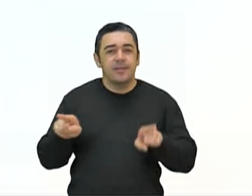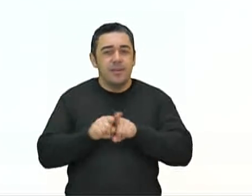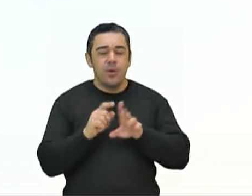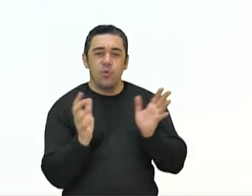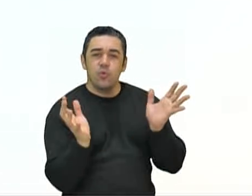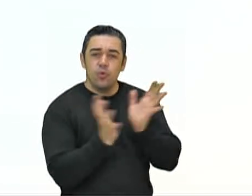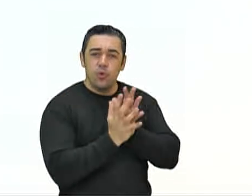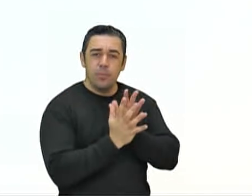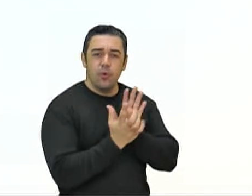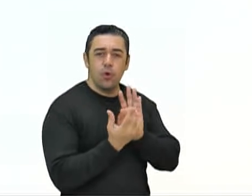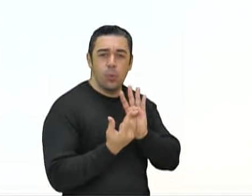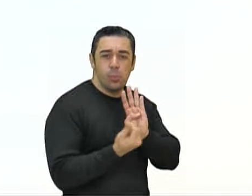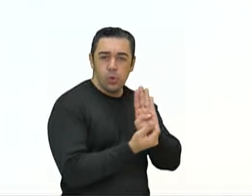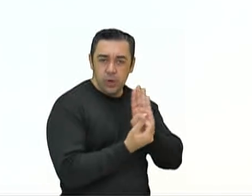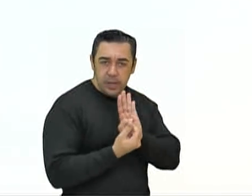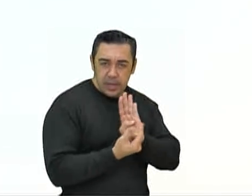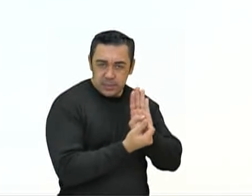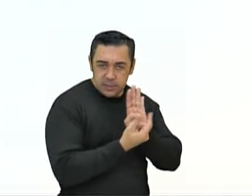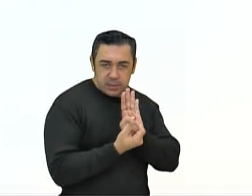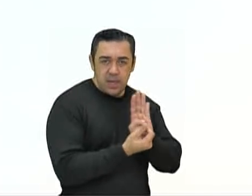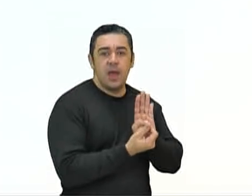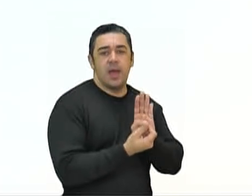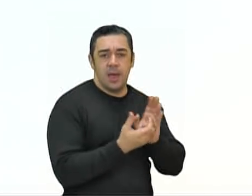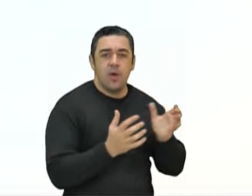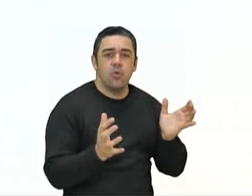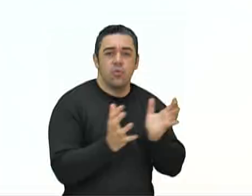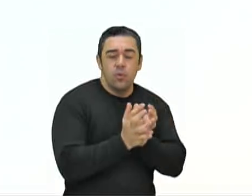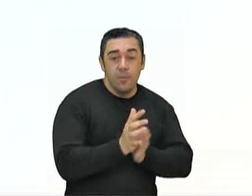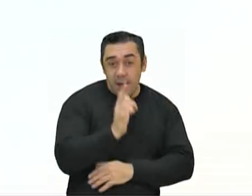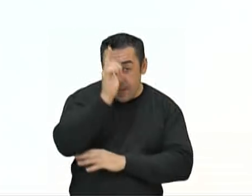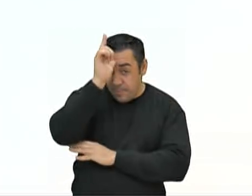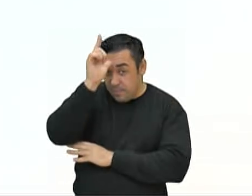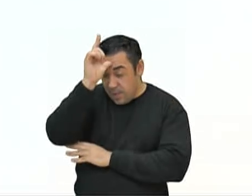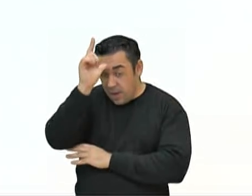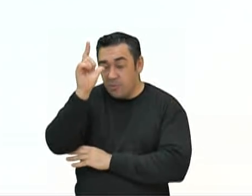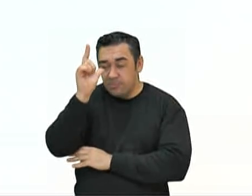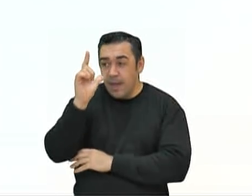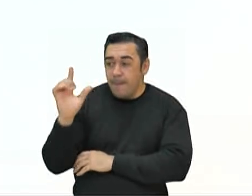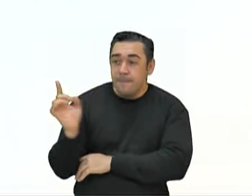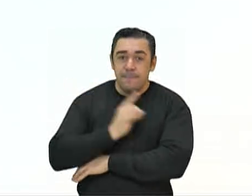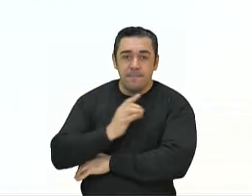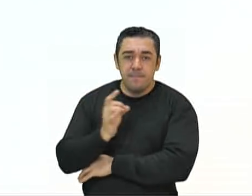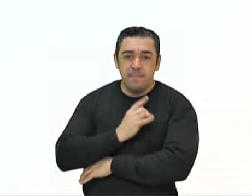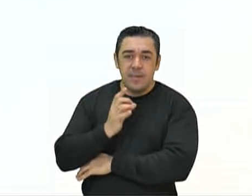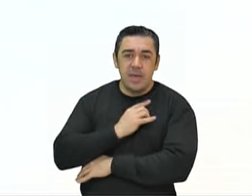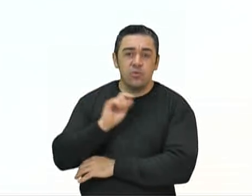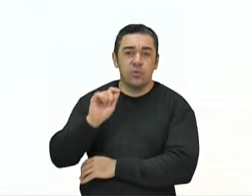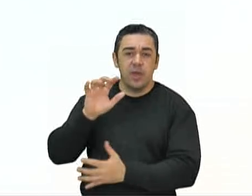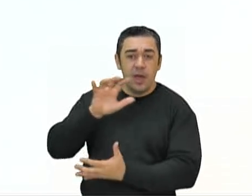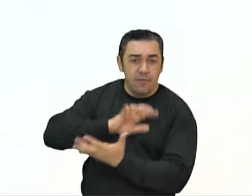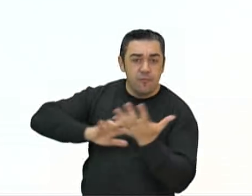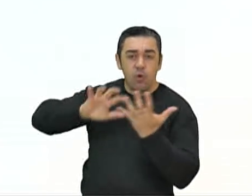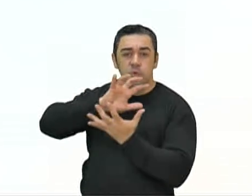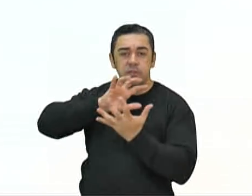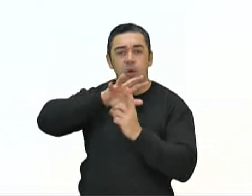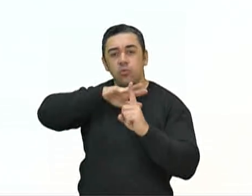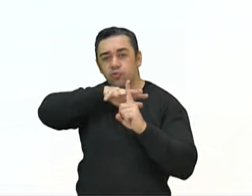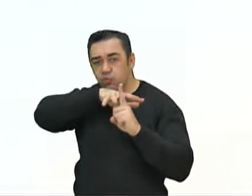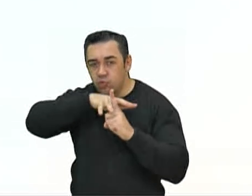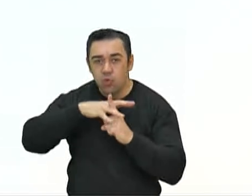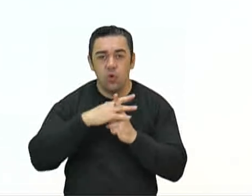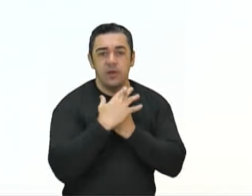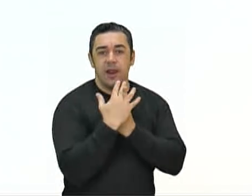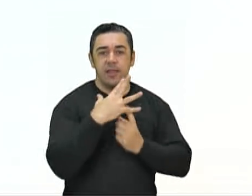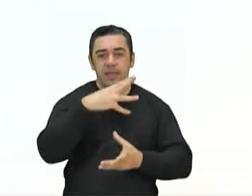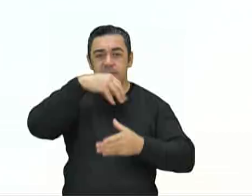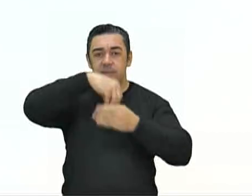alemã de que o mesmo acontecesse na Alemanha. Havia o medo de uma revolução socialista também na Alemanha,